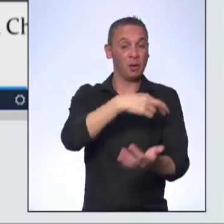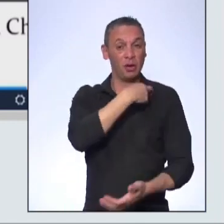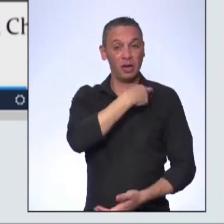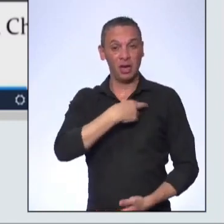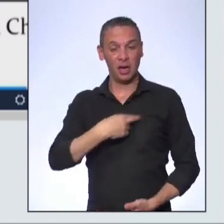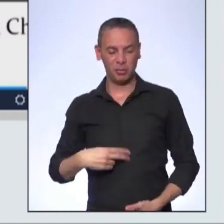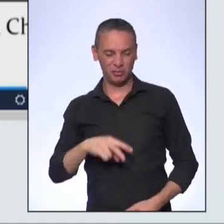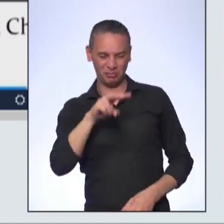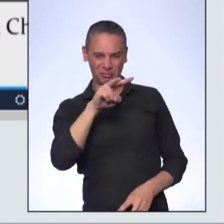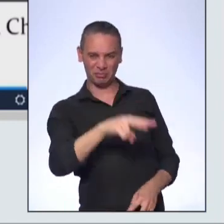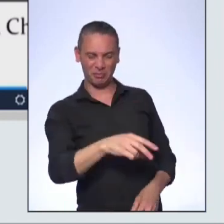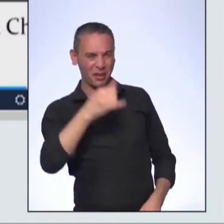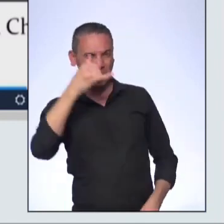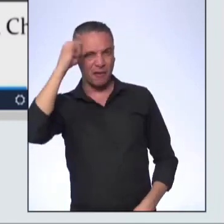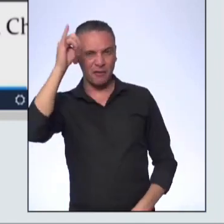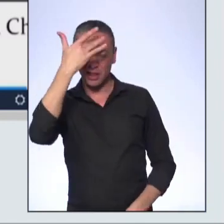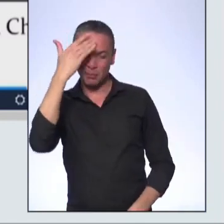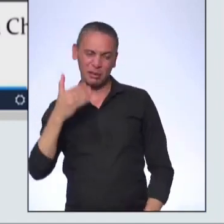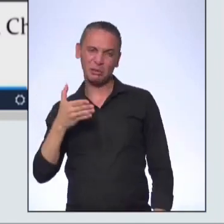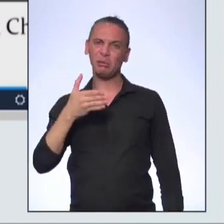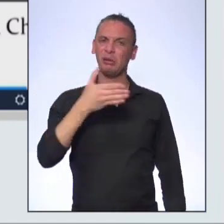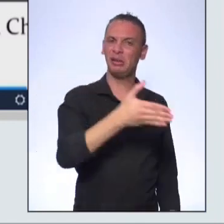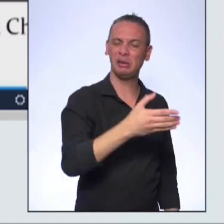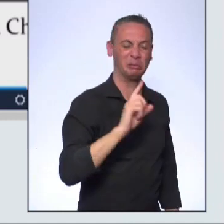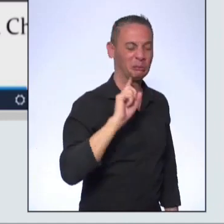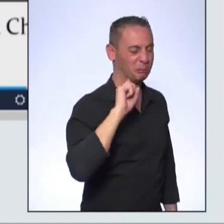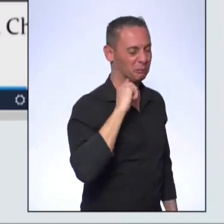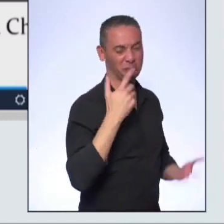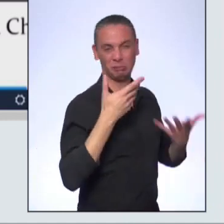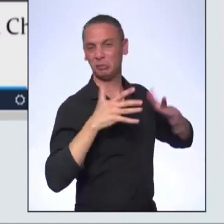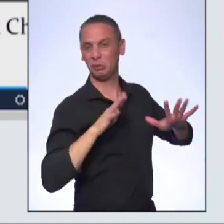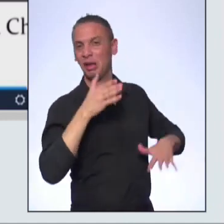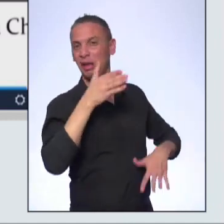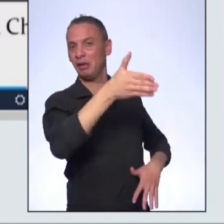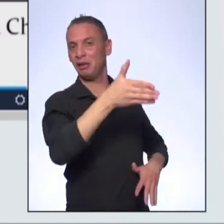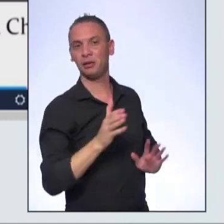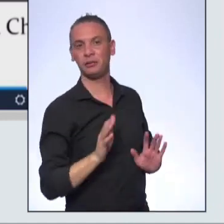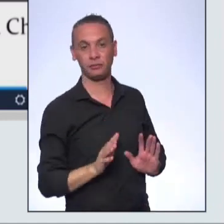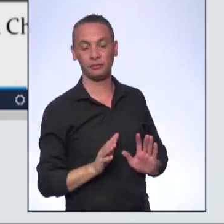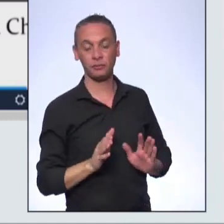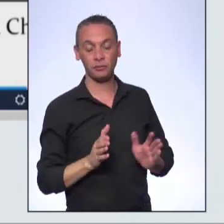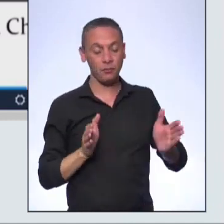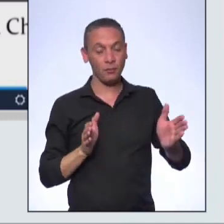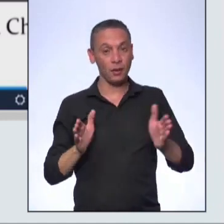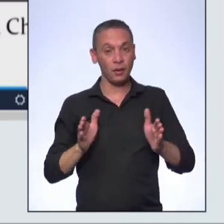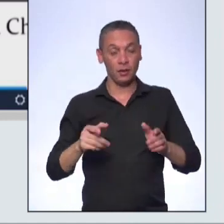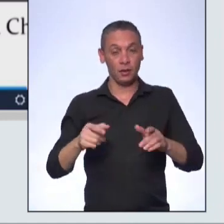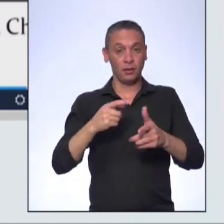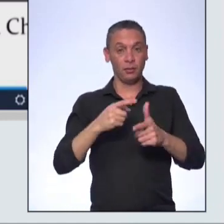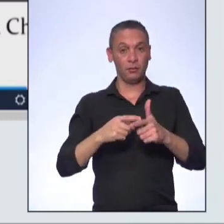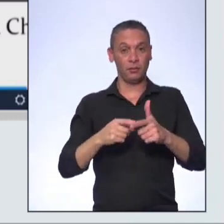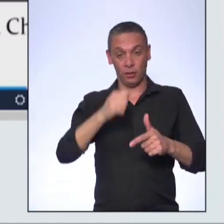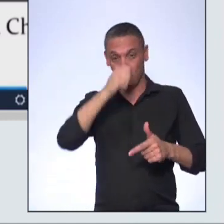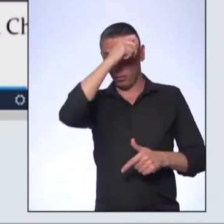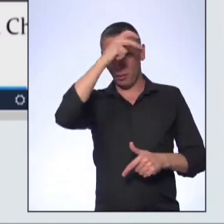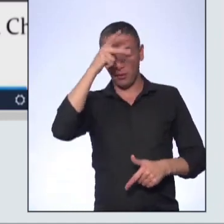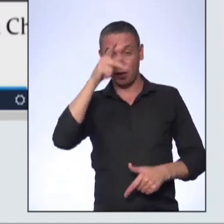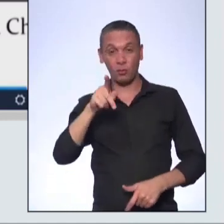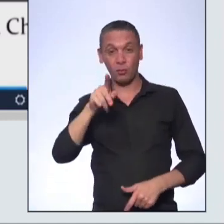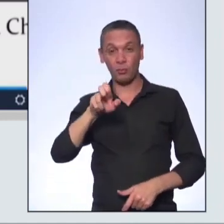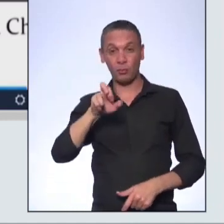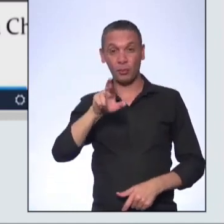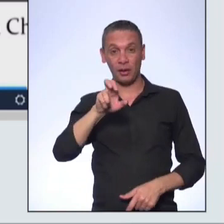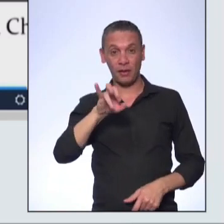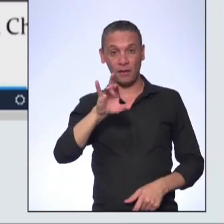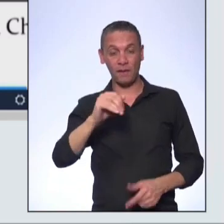espaço a ser evitado pelas elites políticas do Brasil e do restante do mundo. Durante a administração do prefeito Pereira Passos,